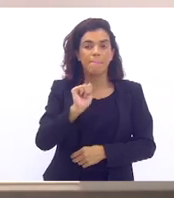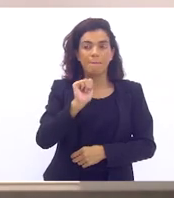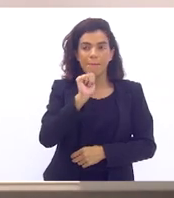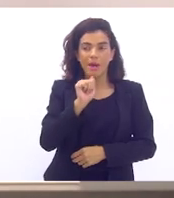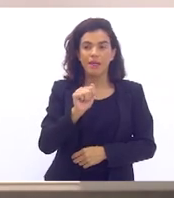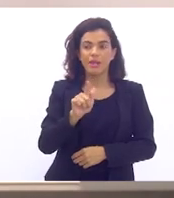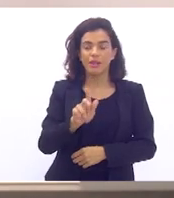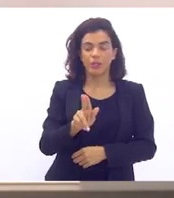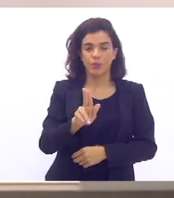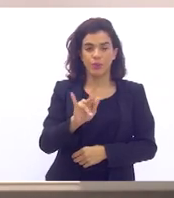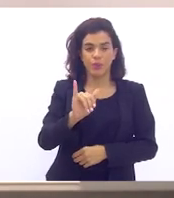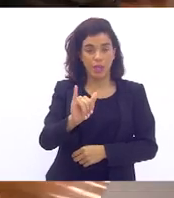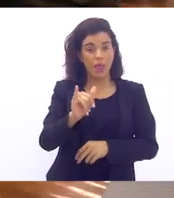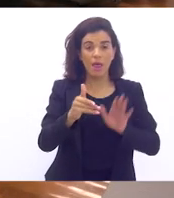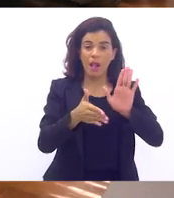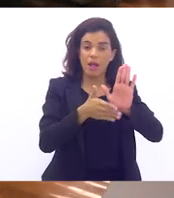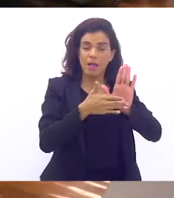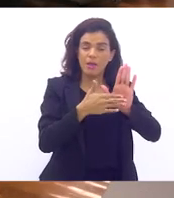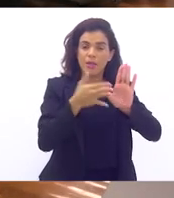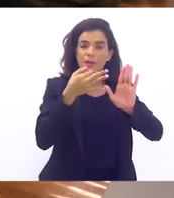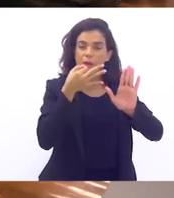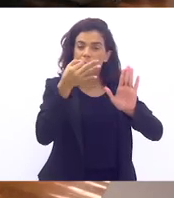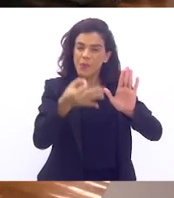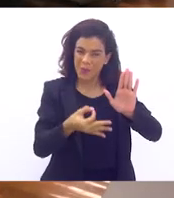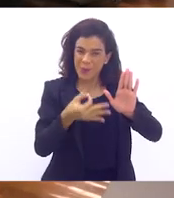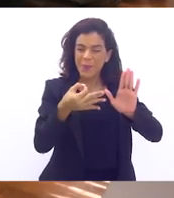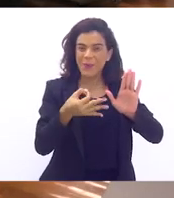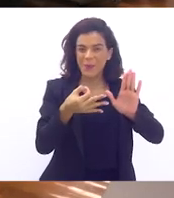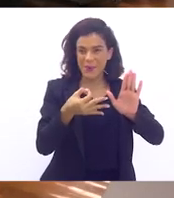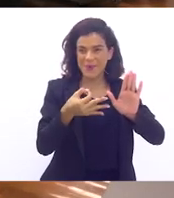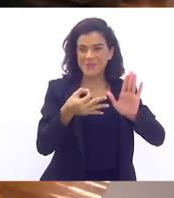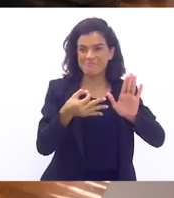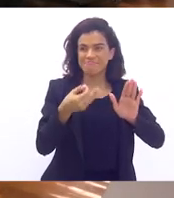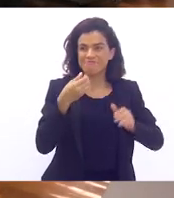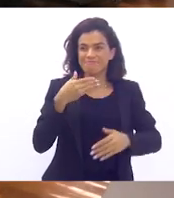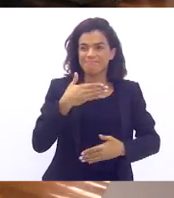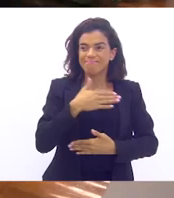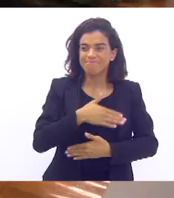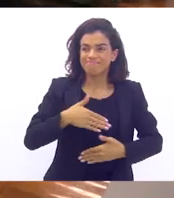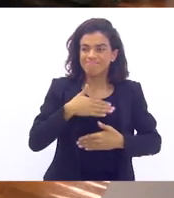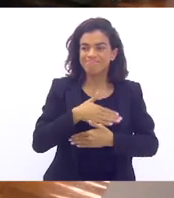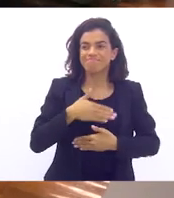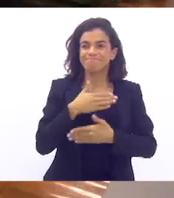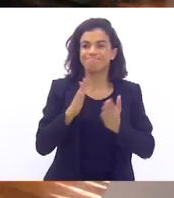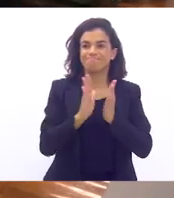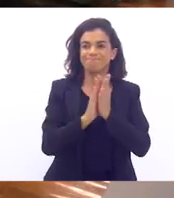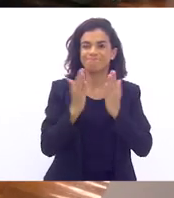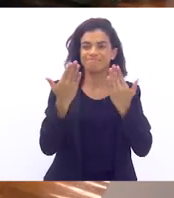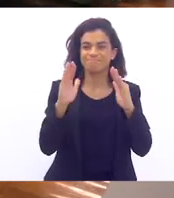proponente através do legislaquias Uma salva de Palma